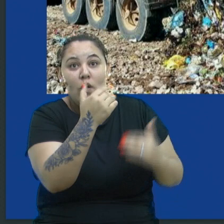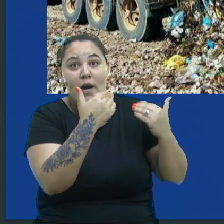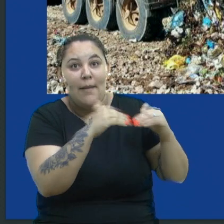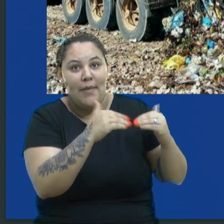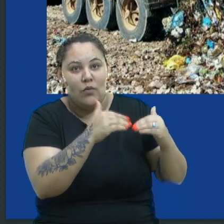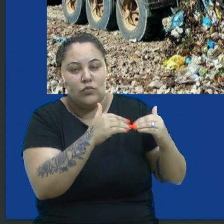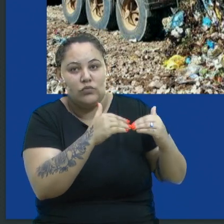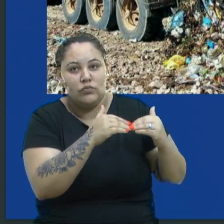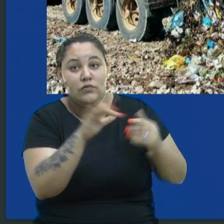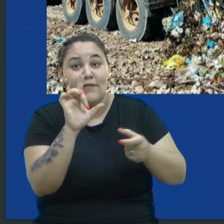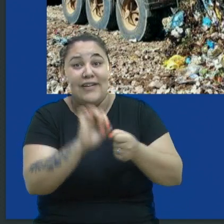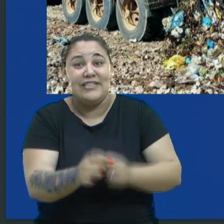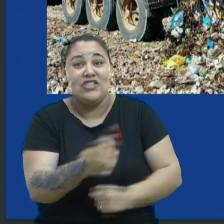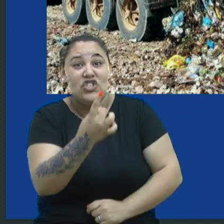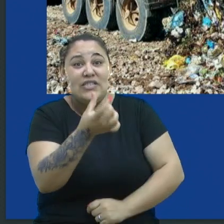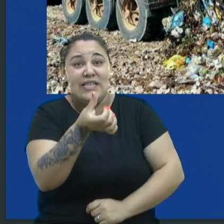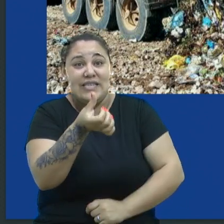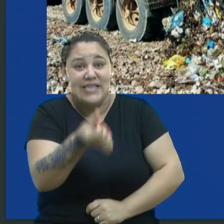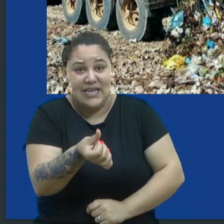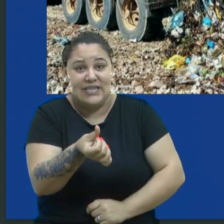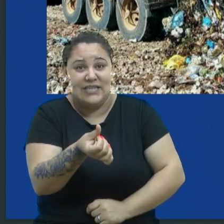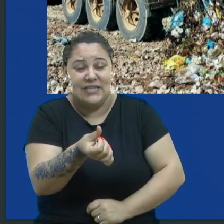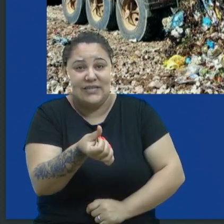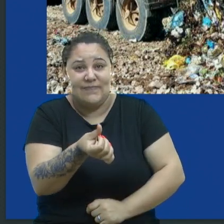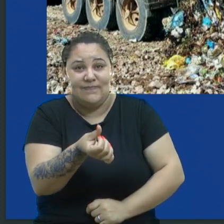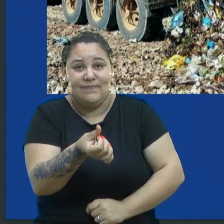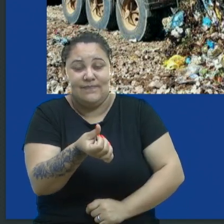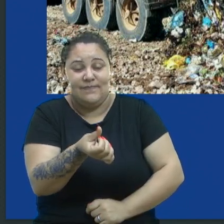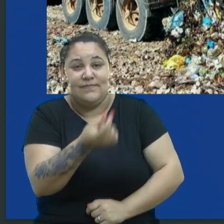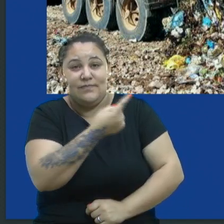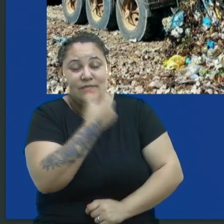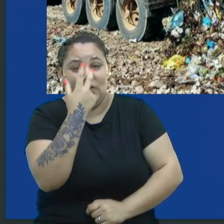16 viagens por dia com caminhões assim, o que dá